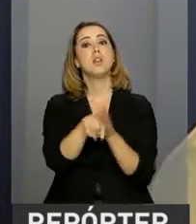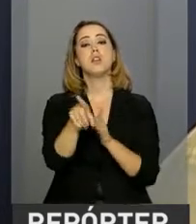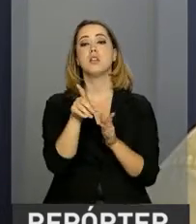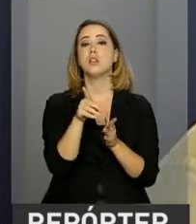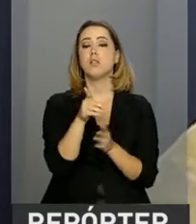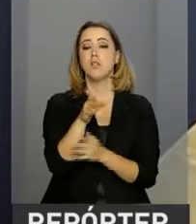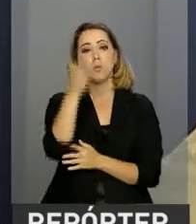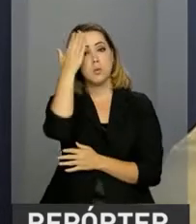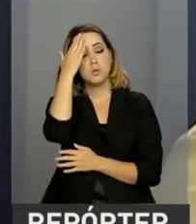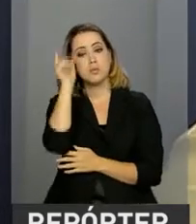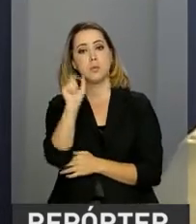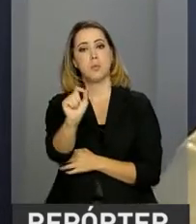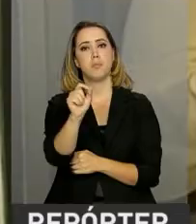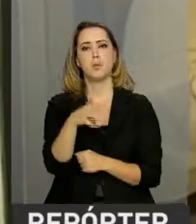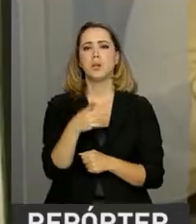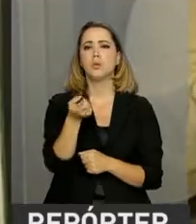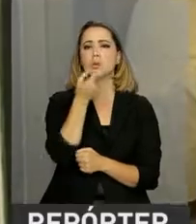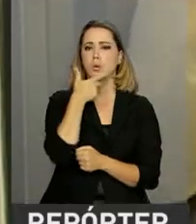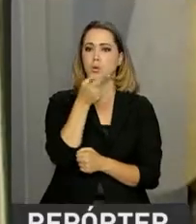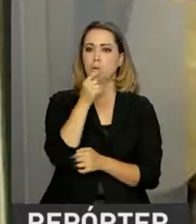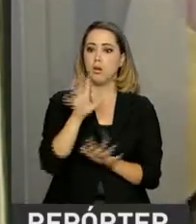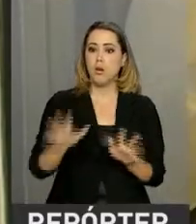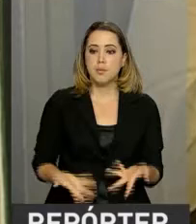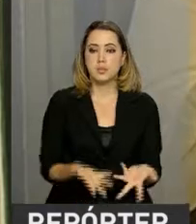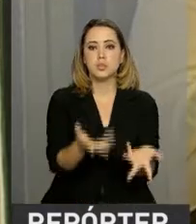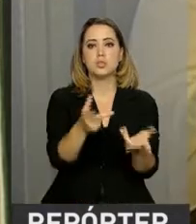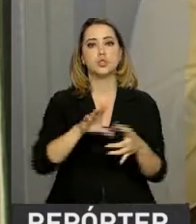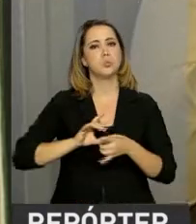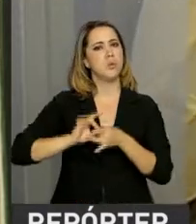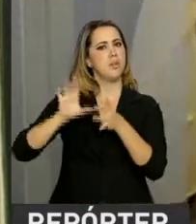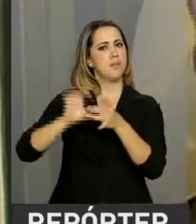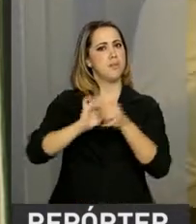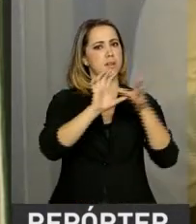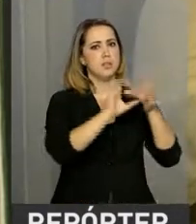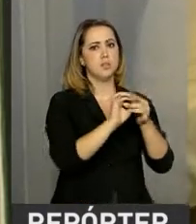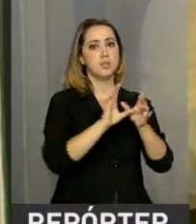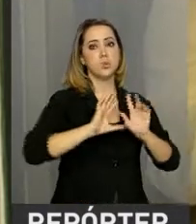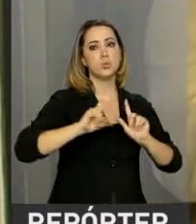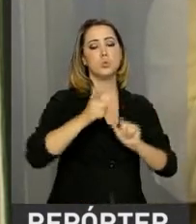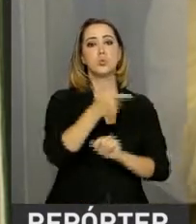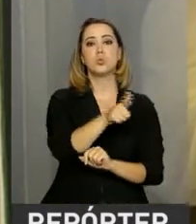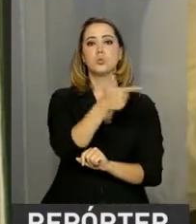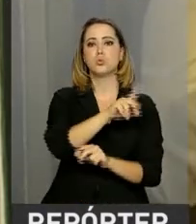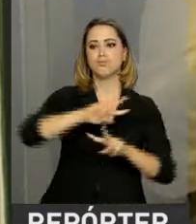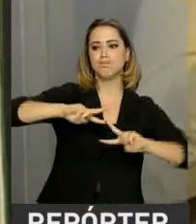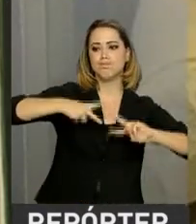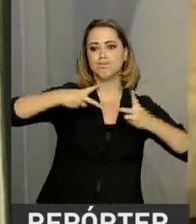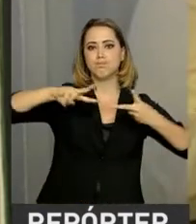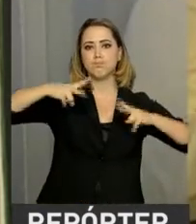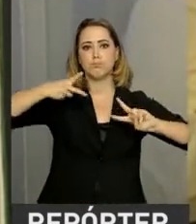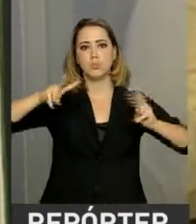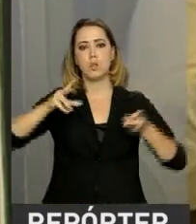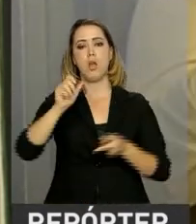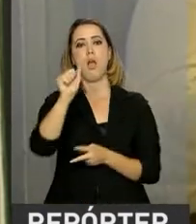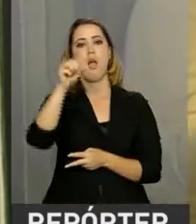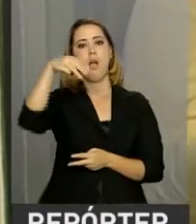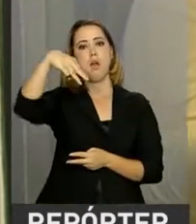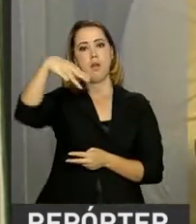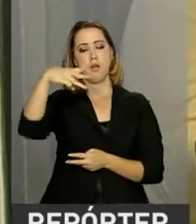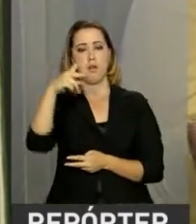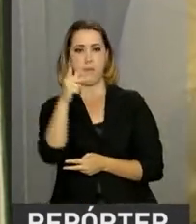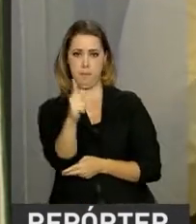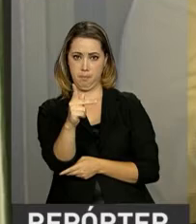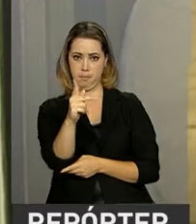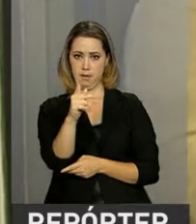apesar de bloquearem o cálcio e estimulam a liberação de outro tipo de mensageiro celular o mp cíclico